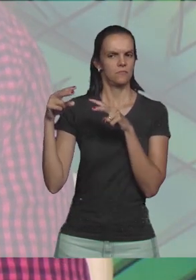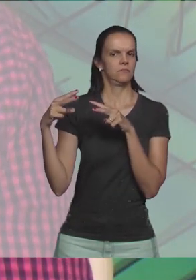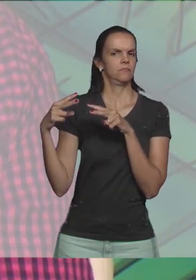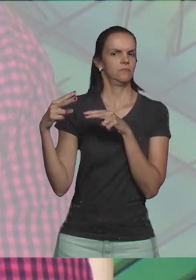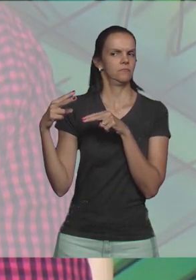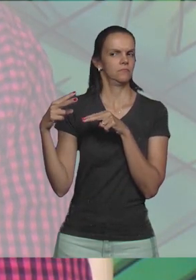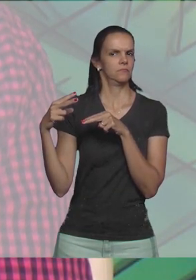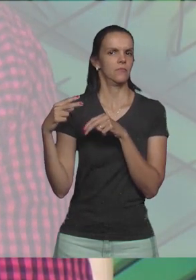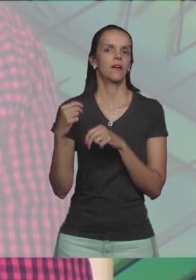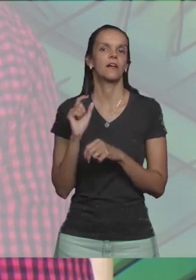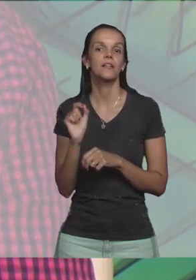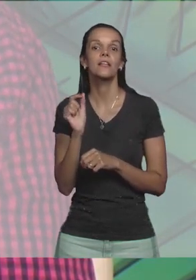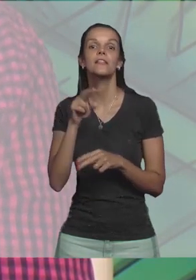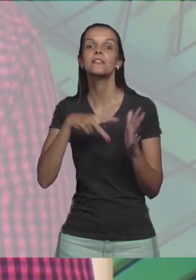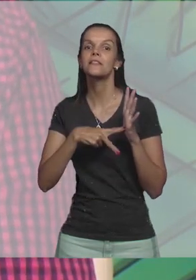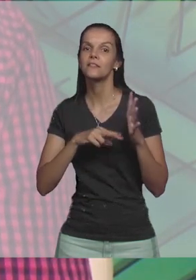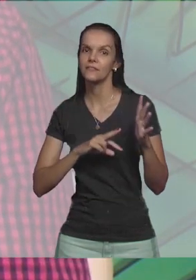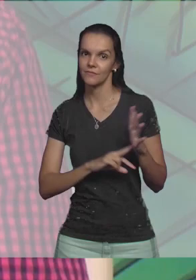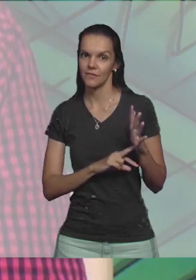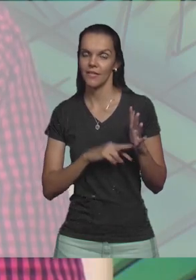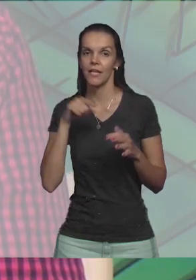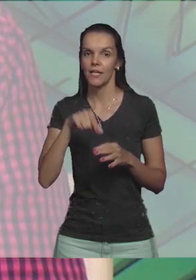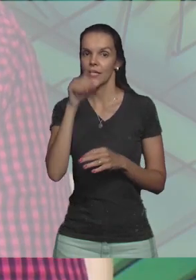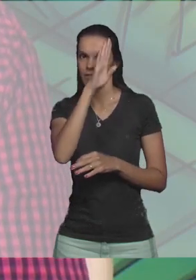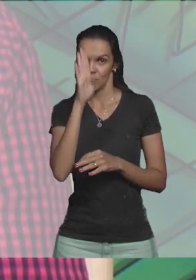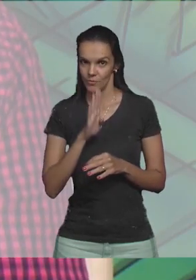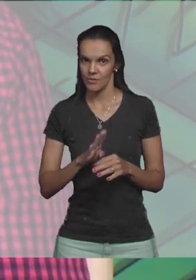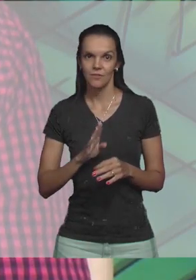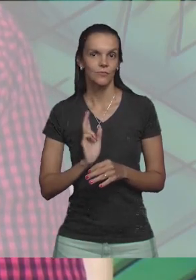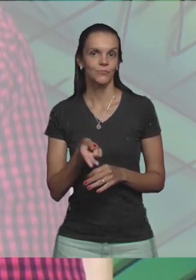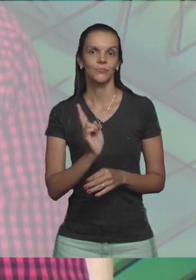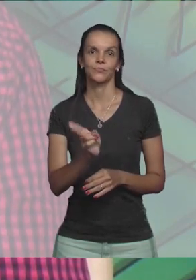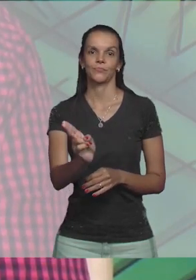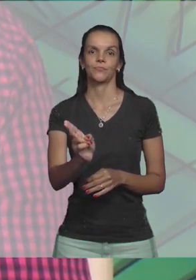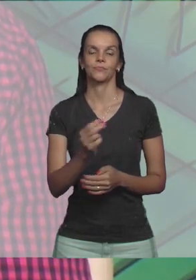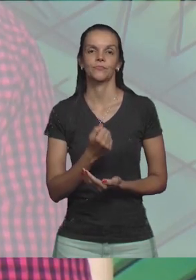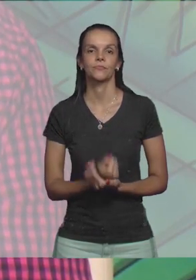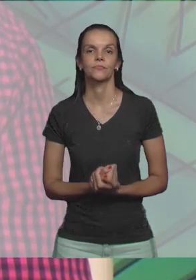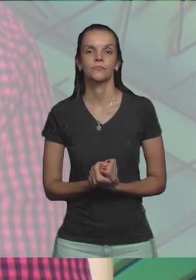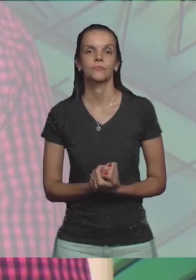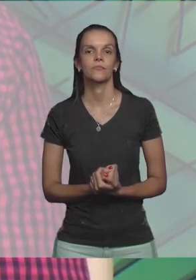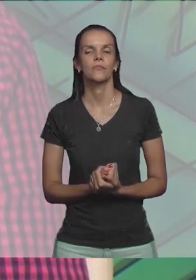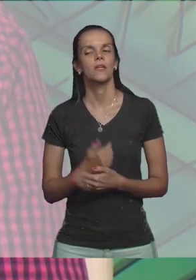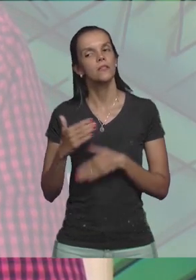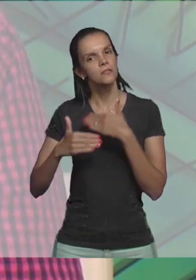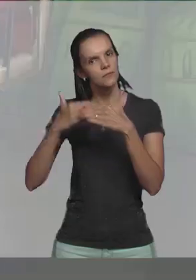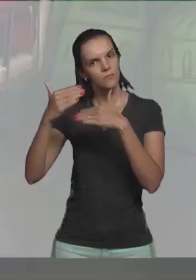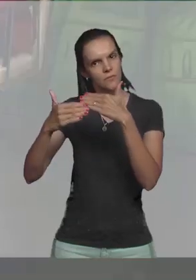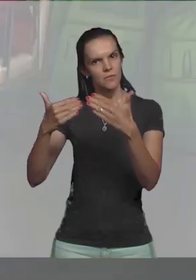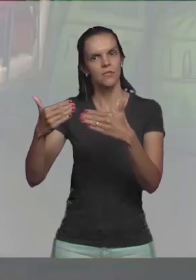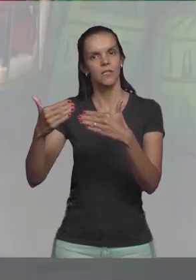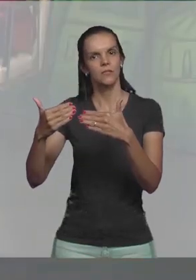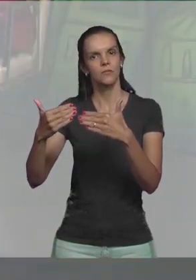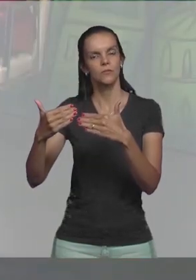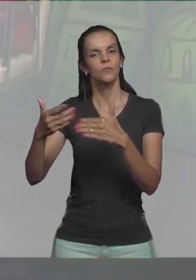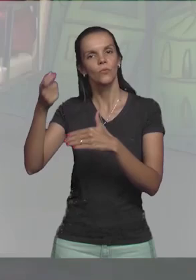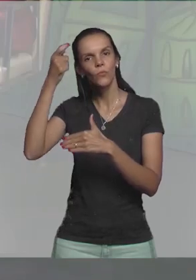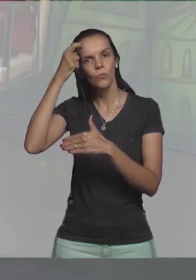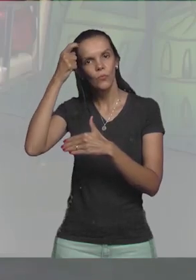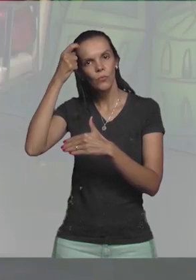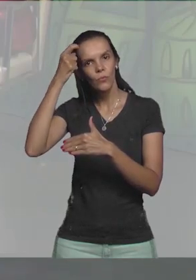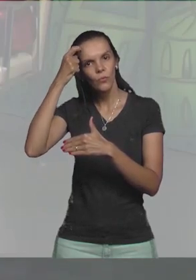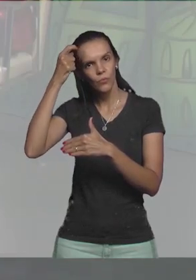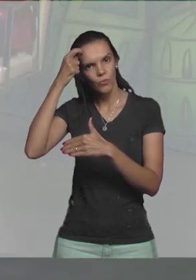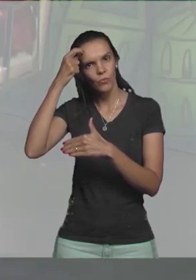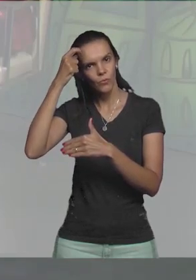olhar quer dizer, né? E isso no Brasil, ele é constante, assim. Esse processo de formação de consciência, né?